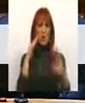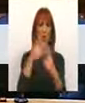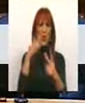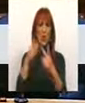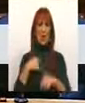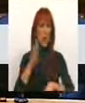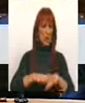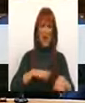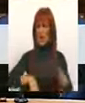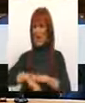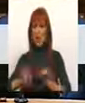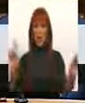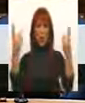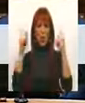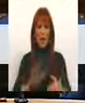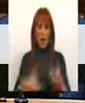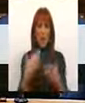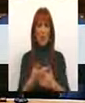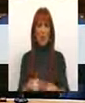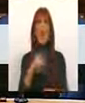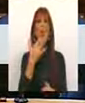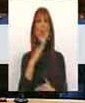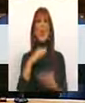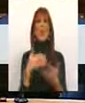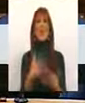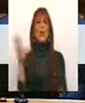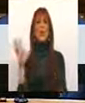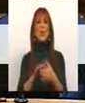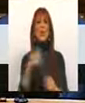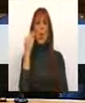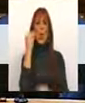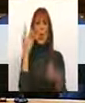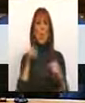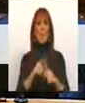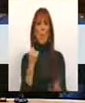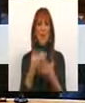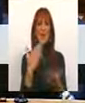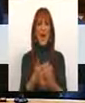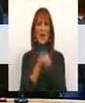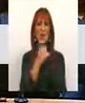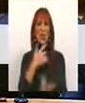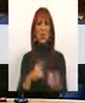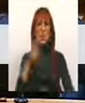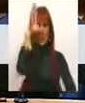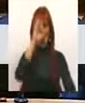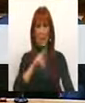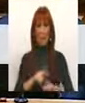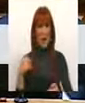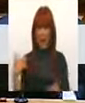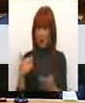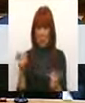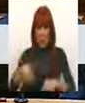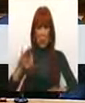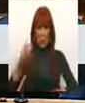Não são de esquerda nem são de direita. São propostas úteis, que têm a ver com os mecanismos de apoio à decisão. Que o Governo, até o